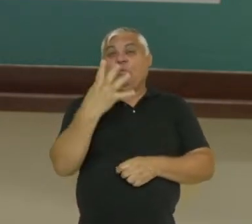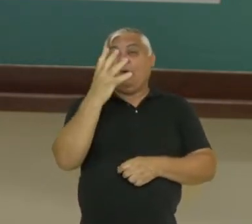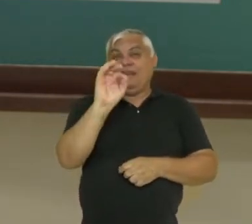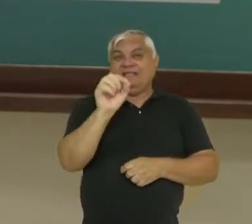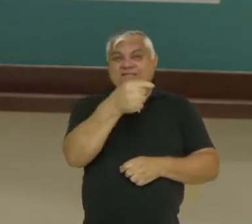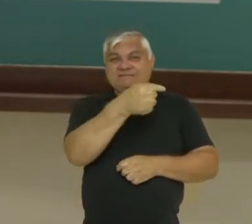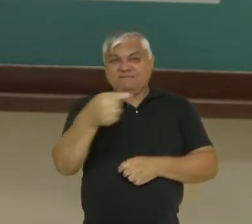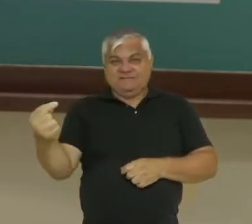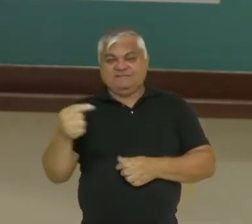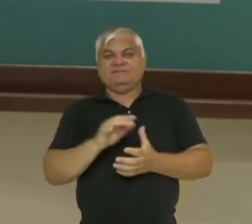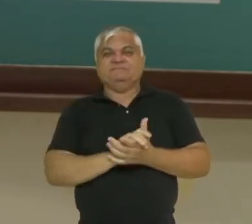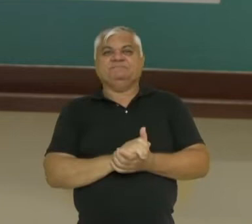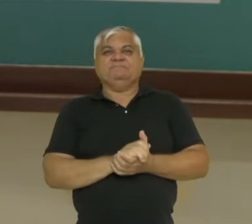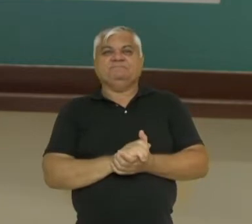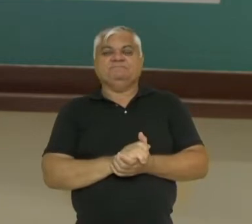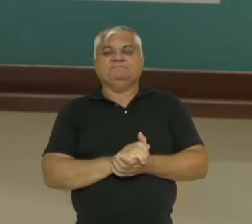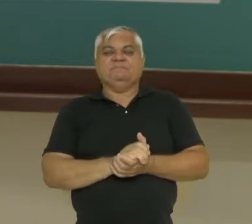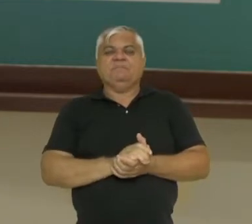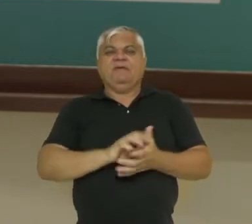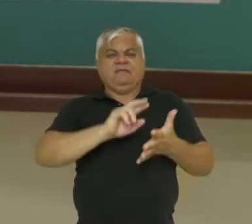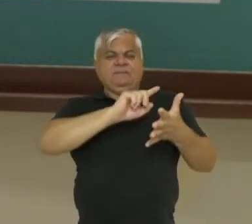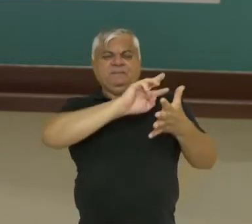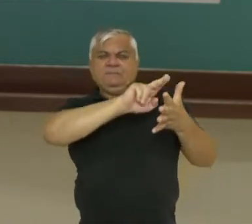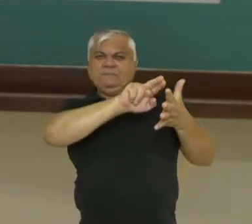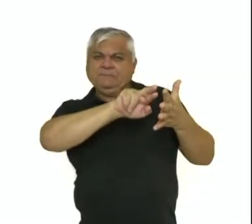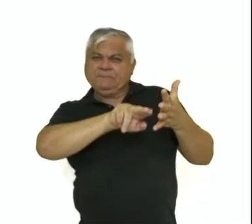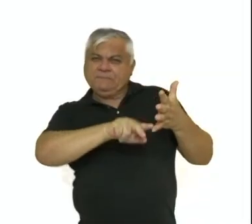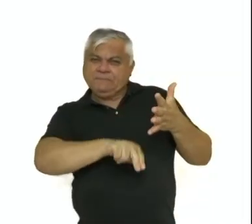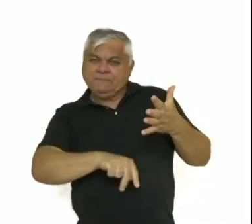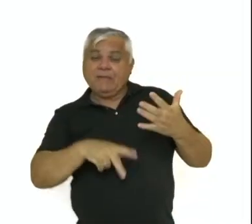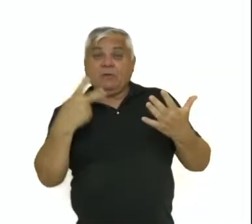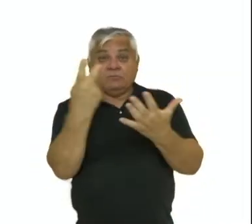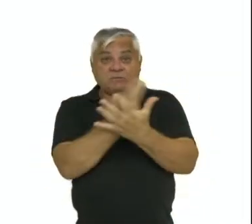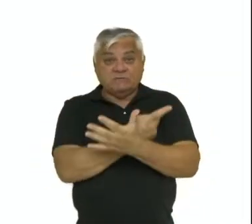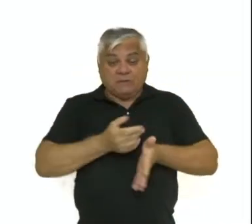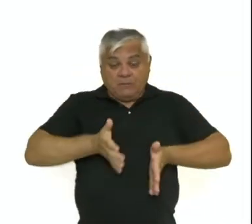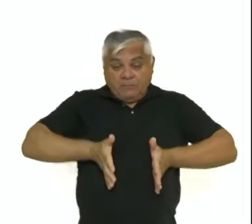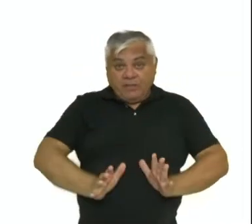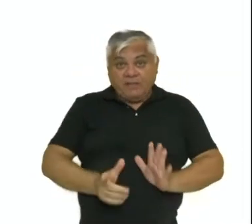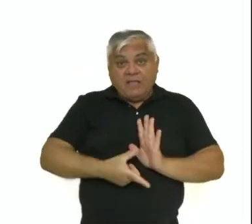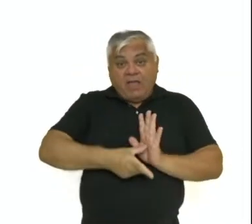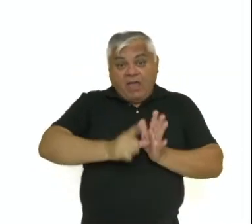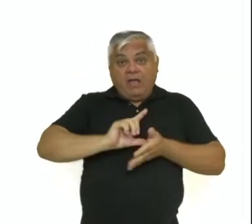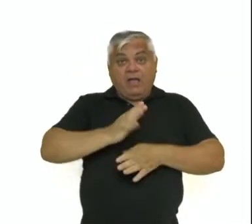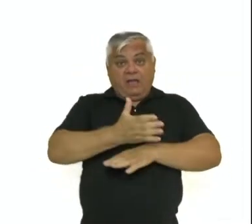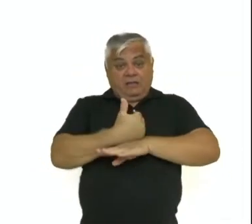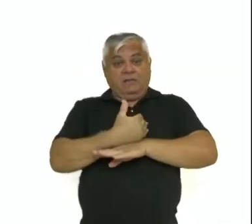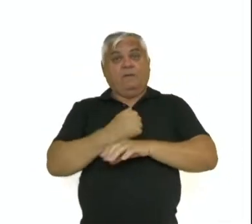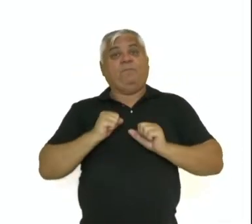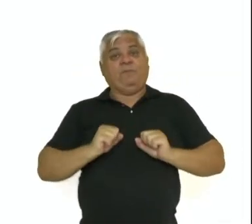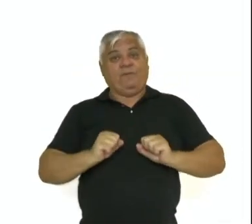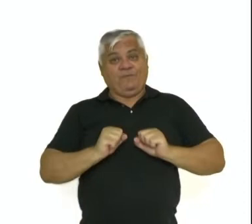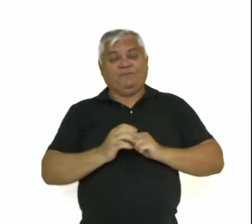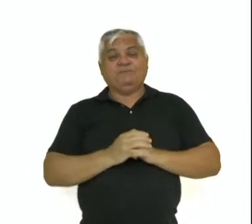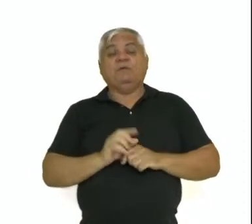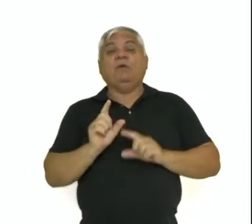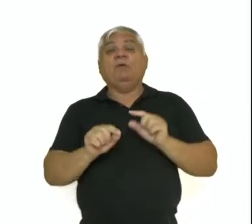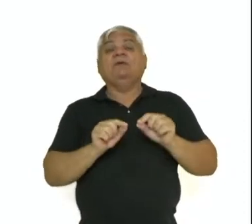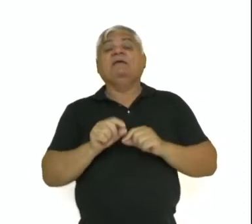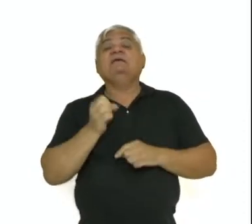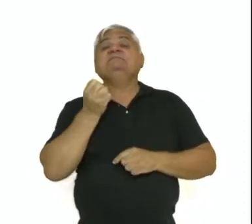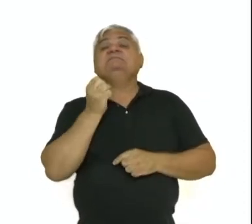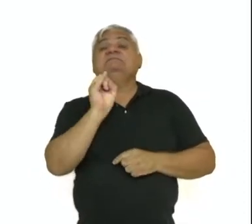semanas. Porém, diversos fatores podem ocasionar um parto antes desse período. Que aí, no caso,